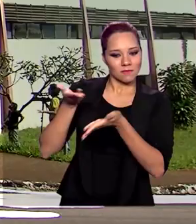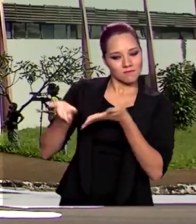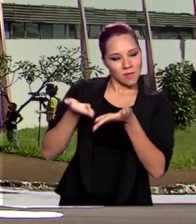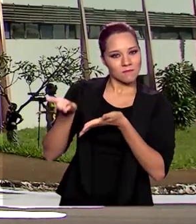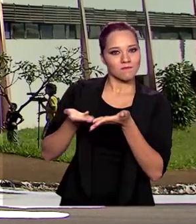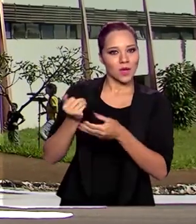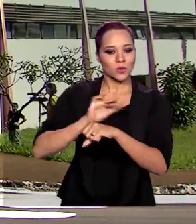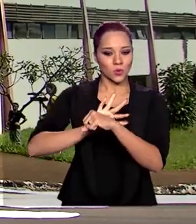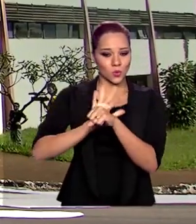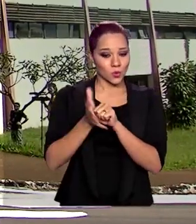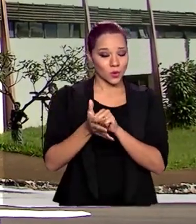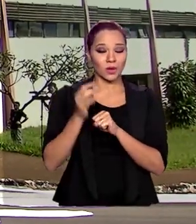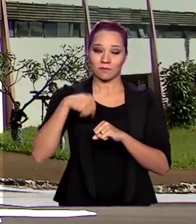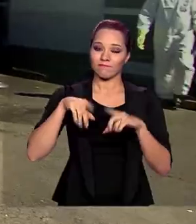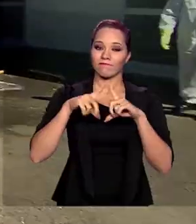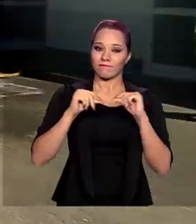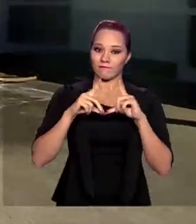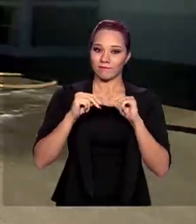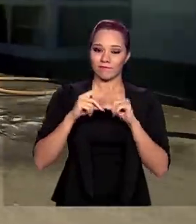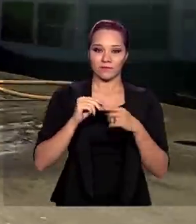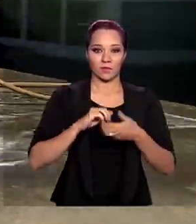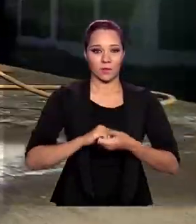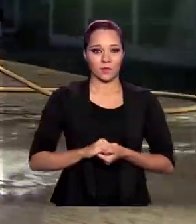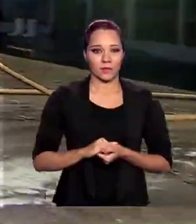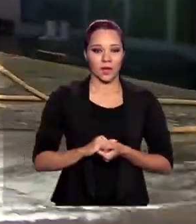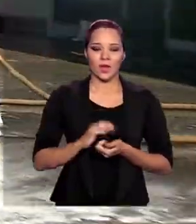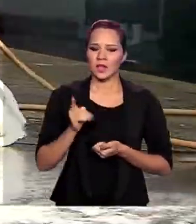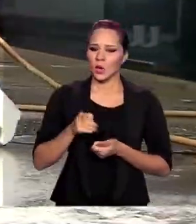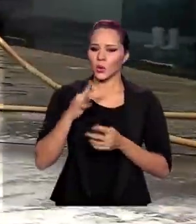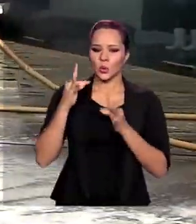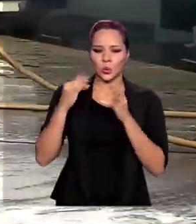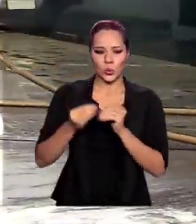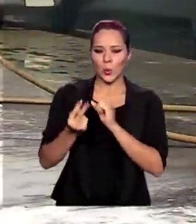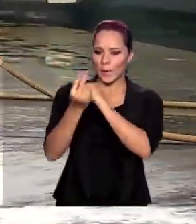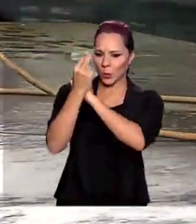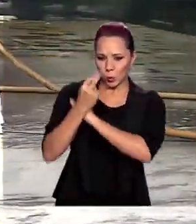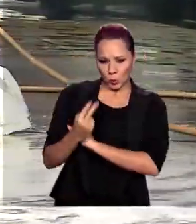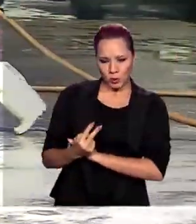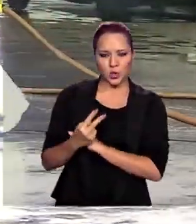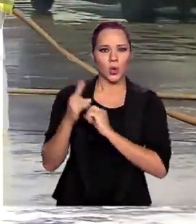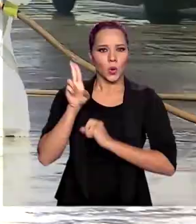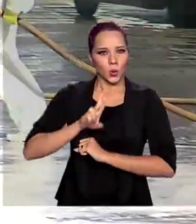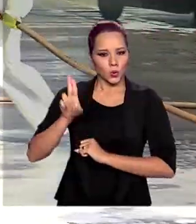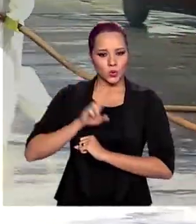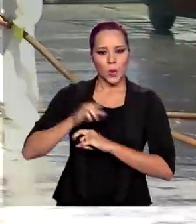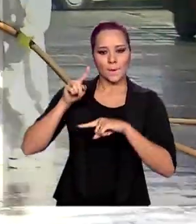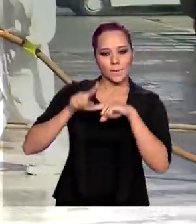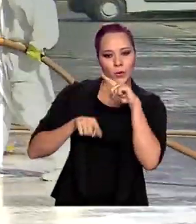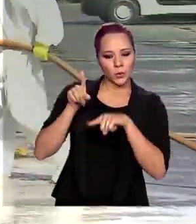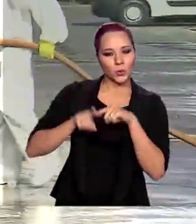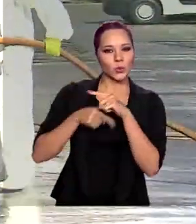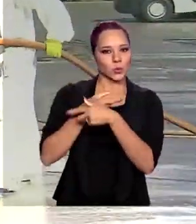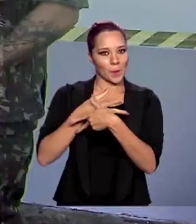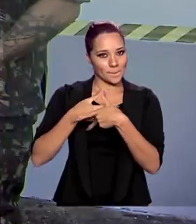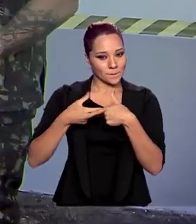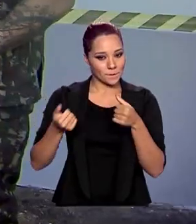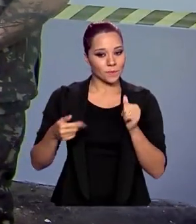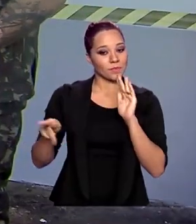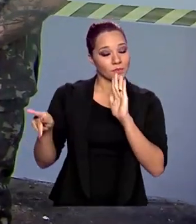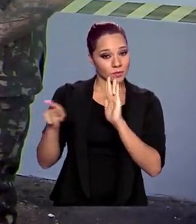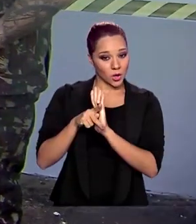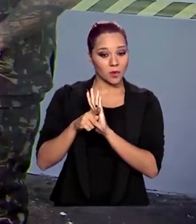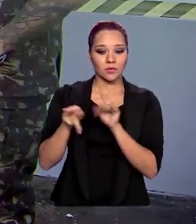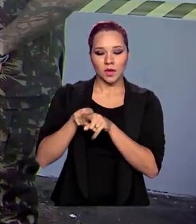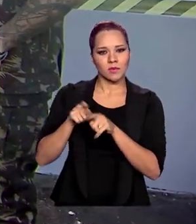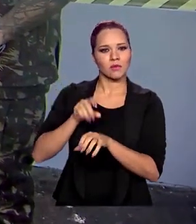-19 no Distrito Federal. Devidamente protegidos, eles usaram o produto específico e também